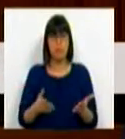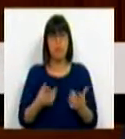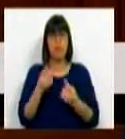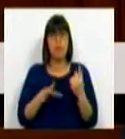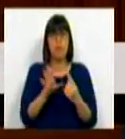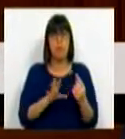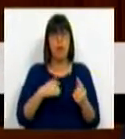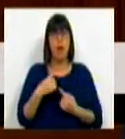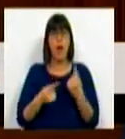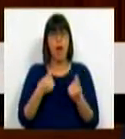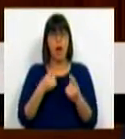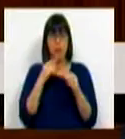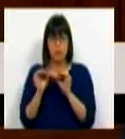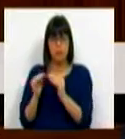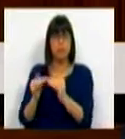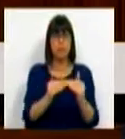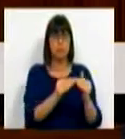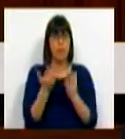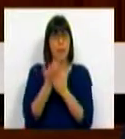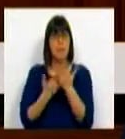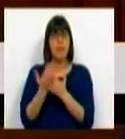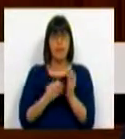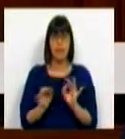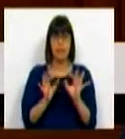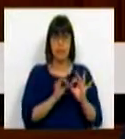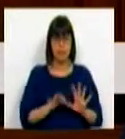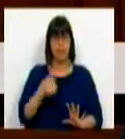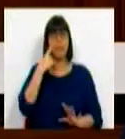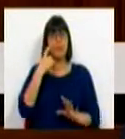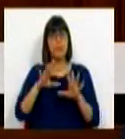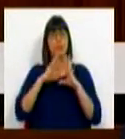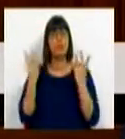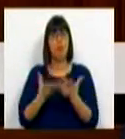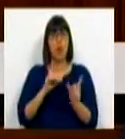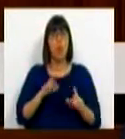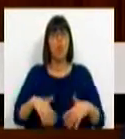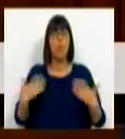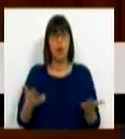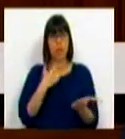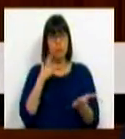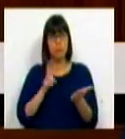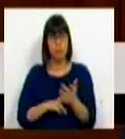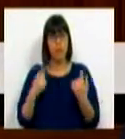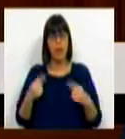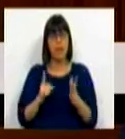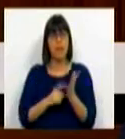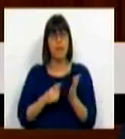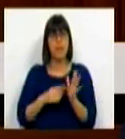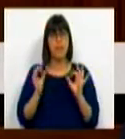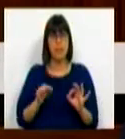de alguma forma, ter alguma uniformização no mercado. E aquilo que se verificou em geral é que, de facto, havia